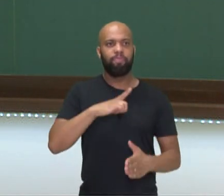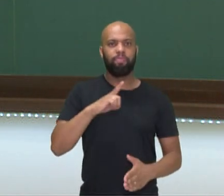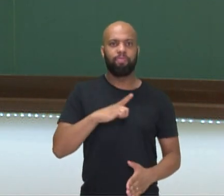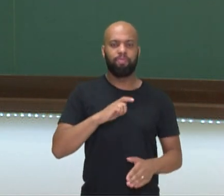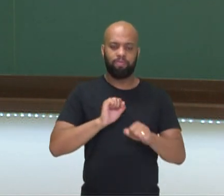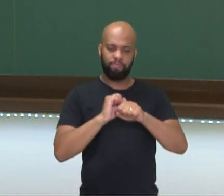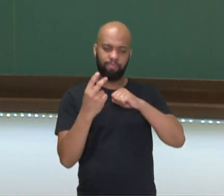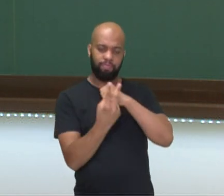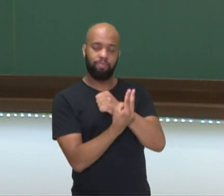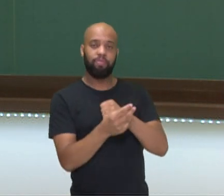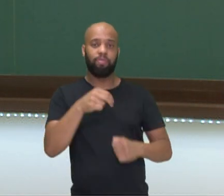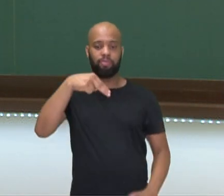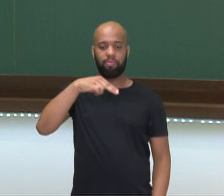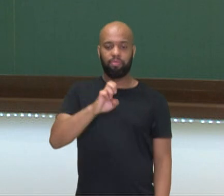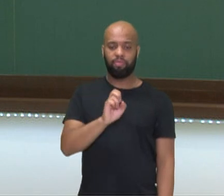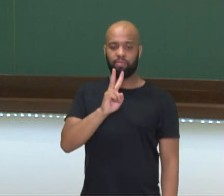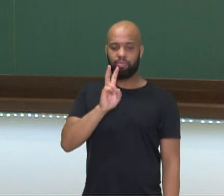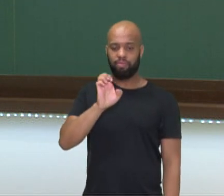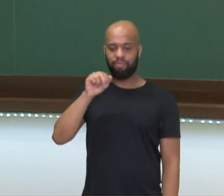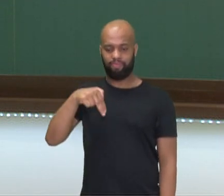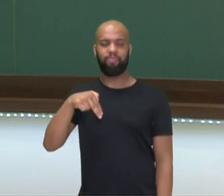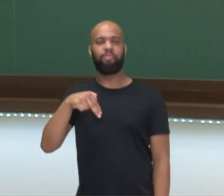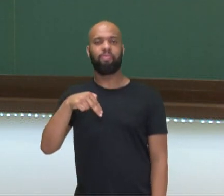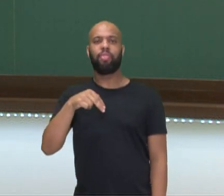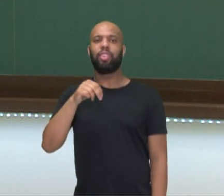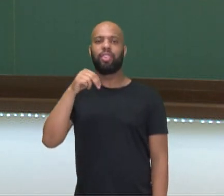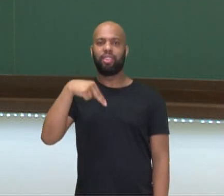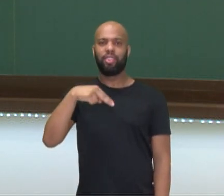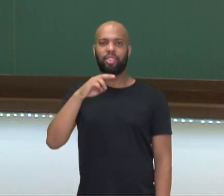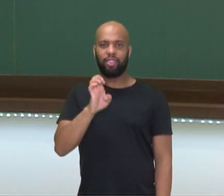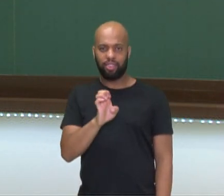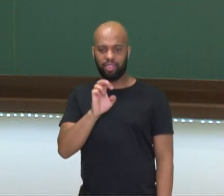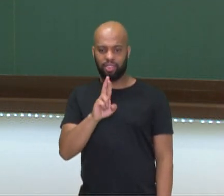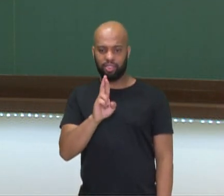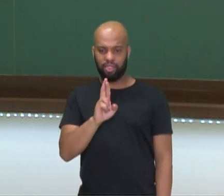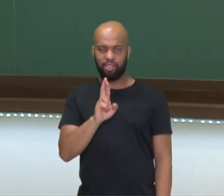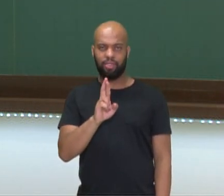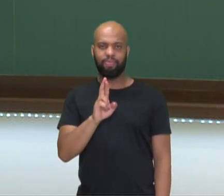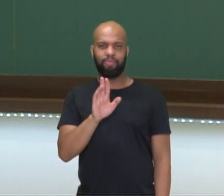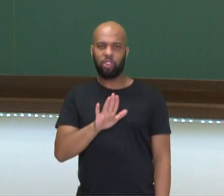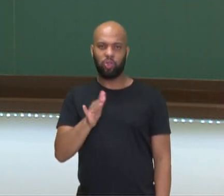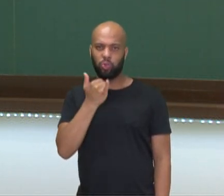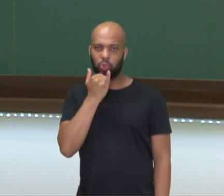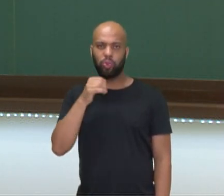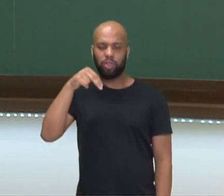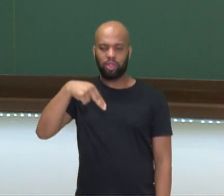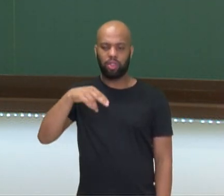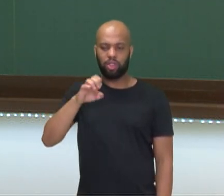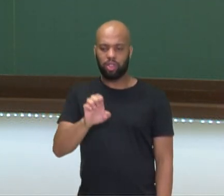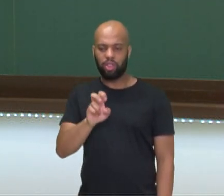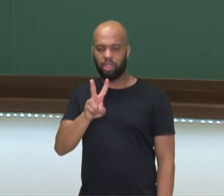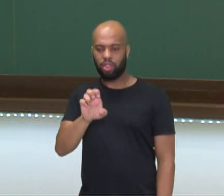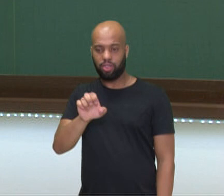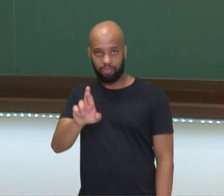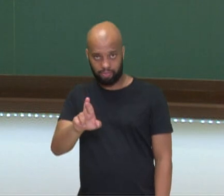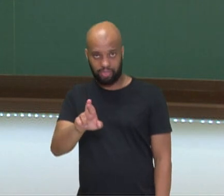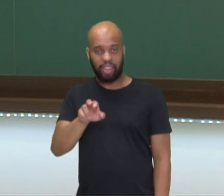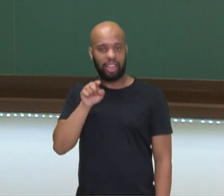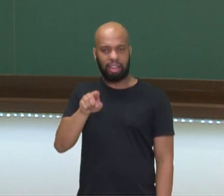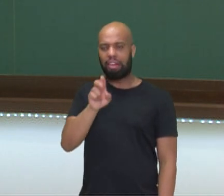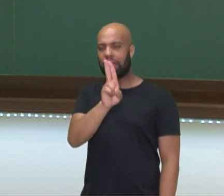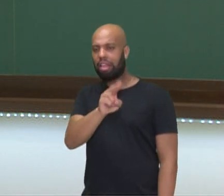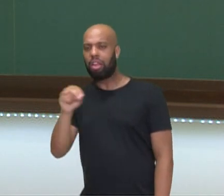never, he never comes to class late. Ele nunca chega atrasado na aula. Aqui,